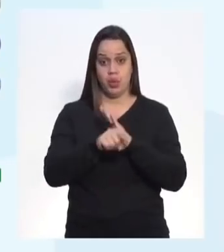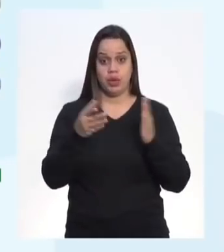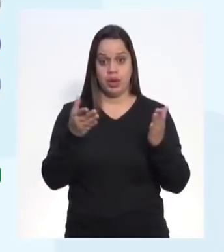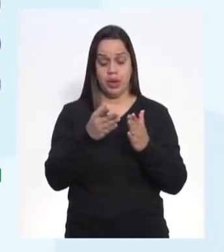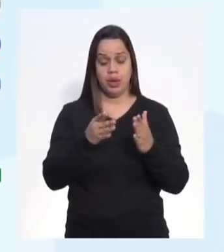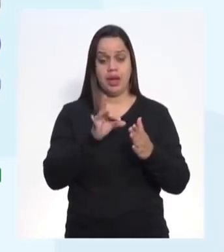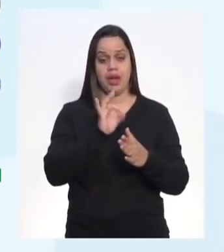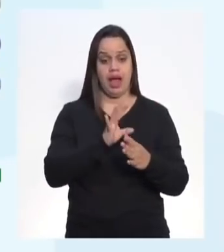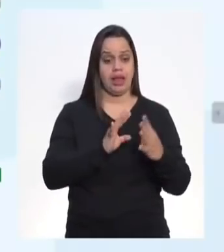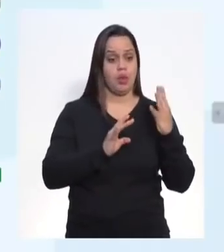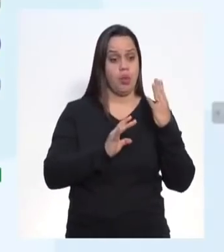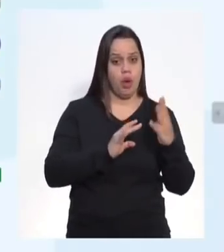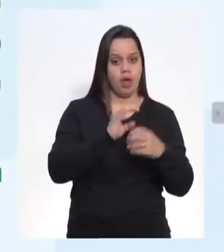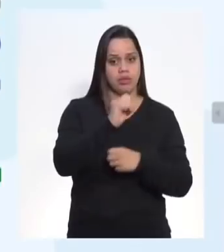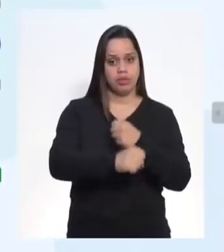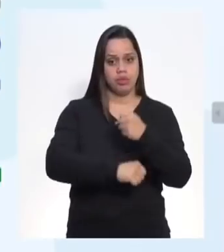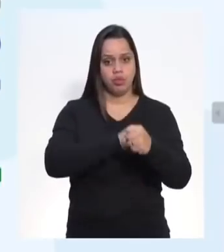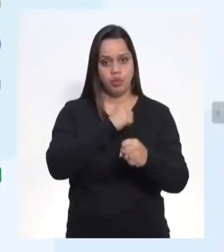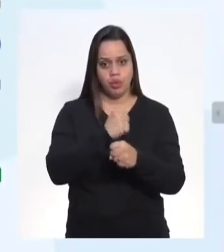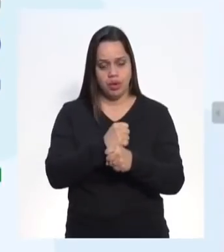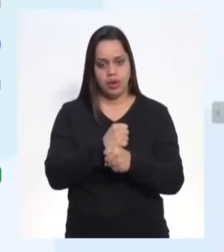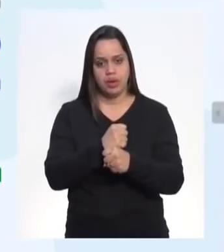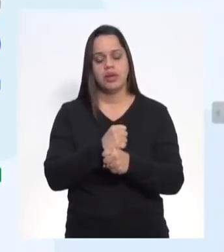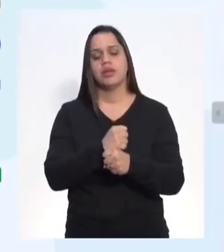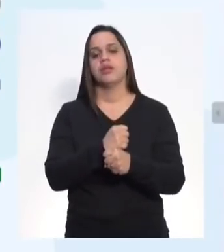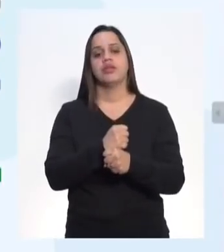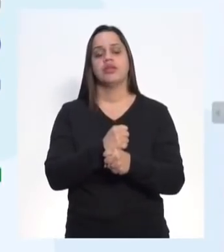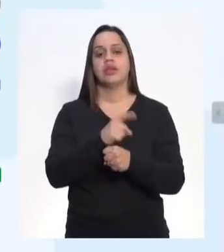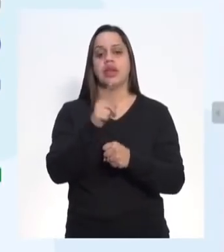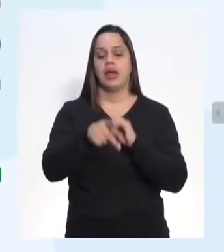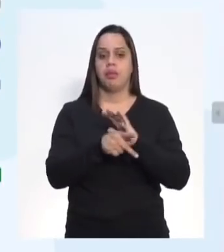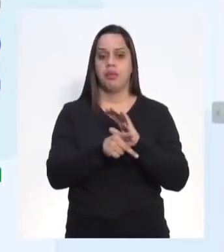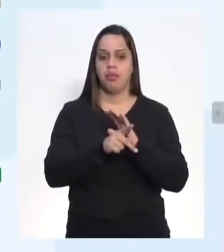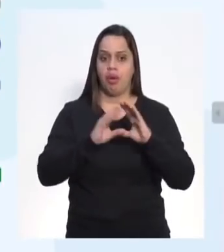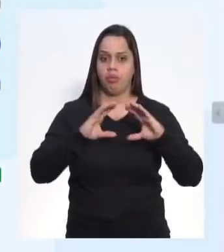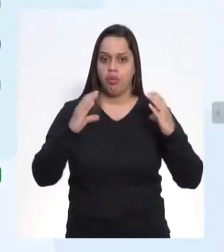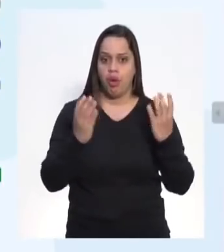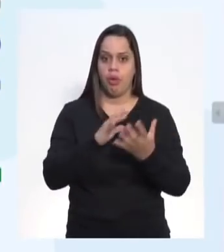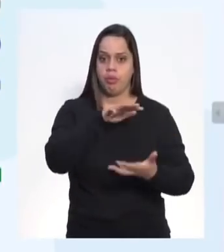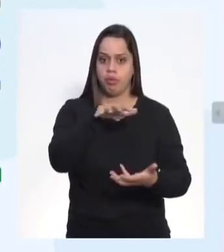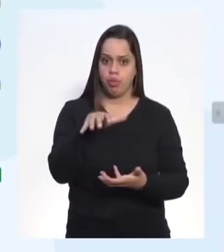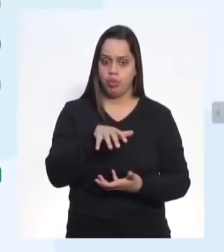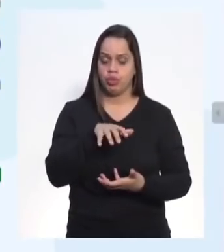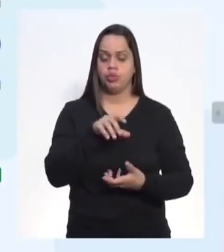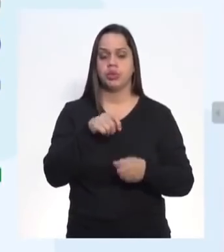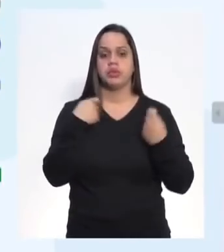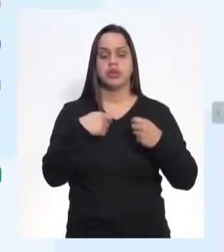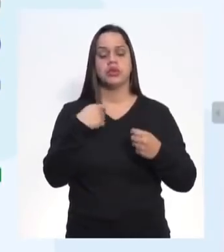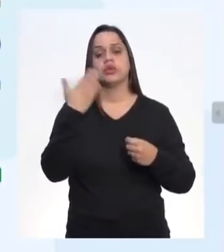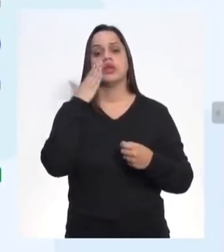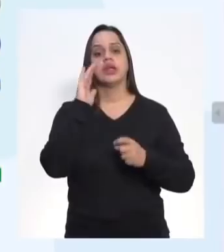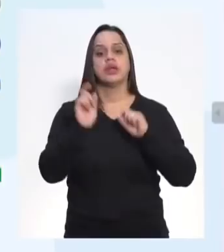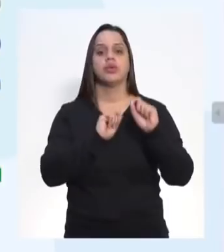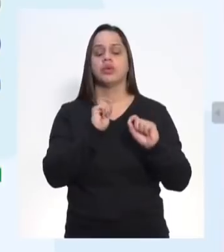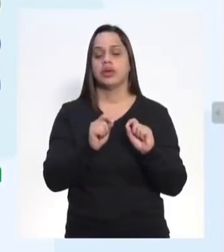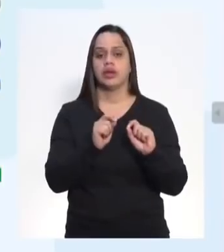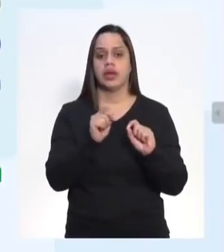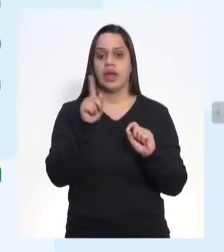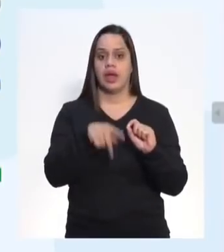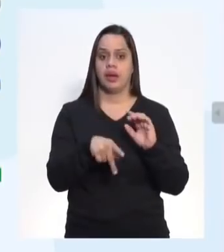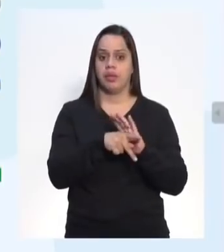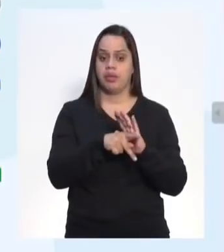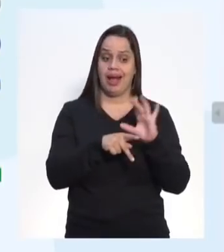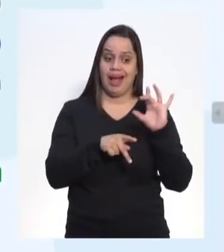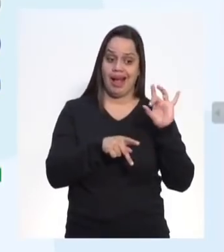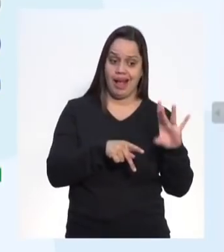4 anos, né? Então, questão de Copa do Mundo, eu tenho que entender o seguinte. Então, a cada